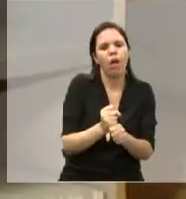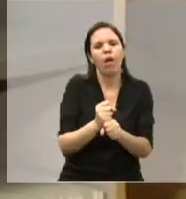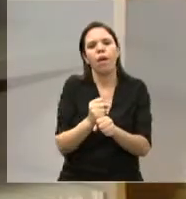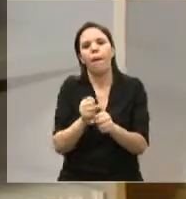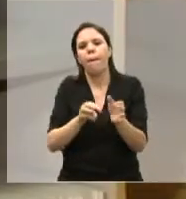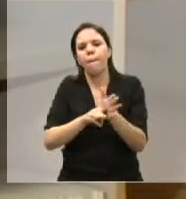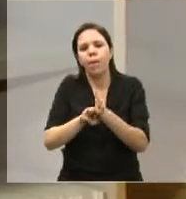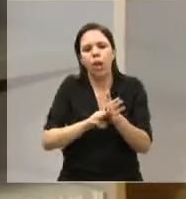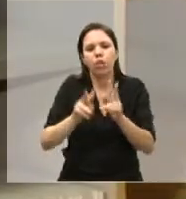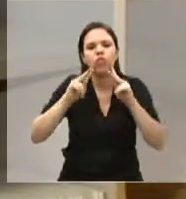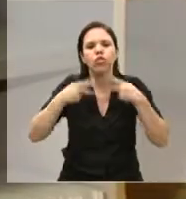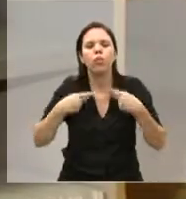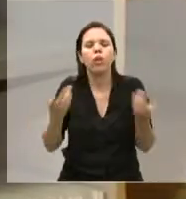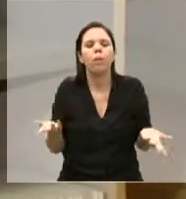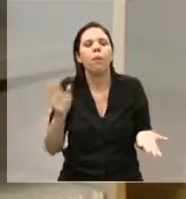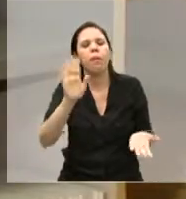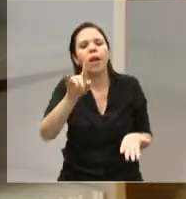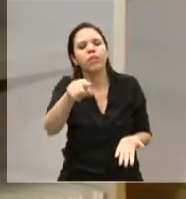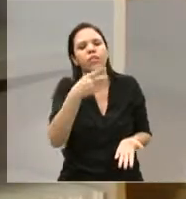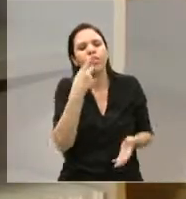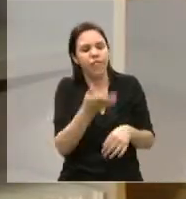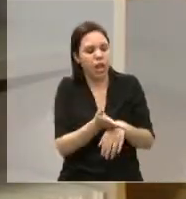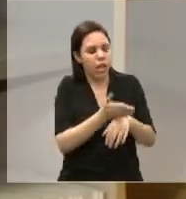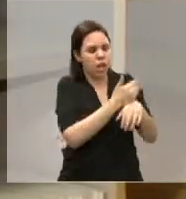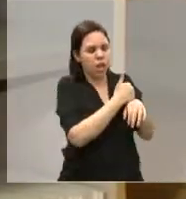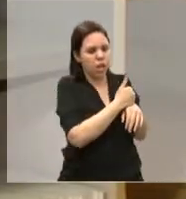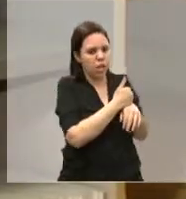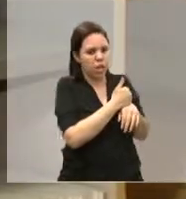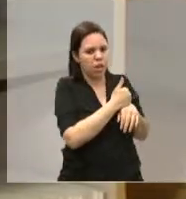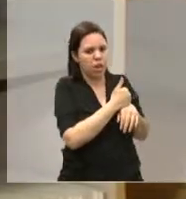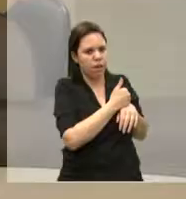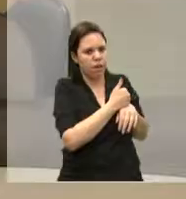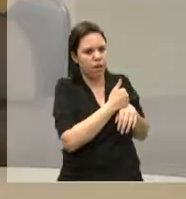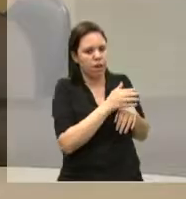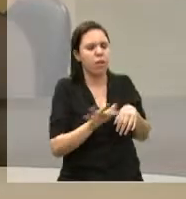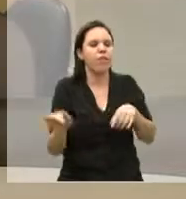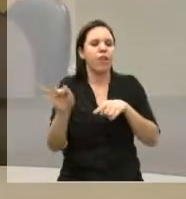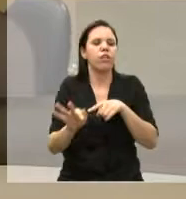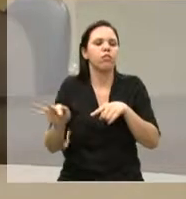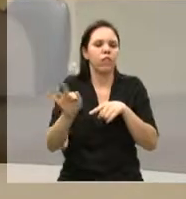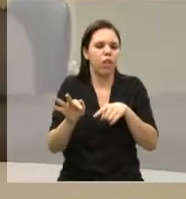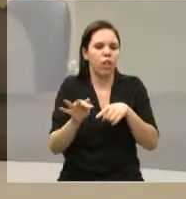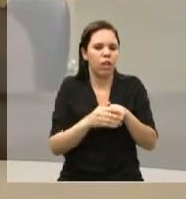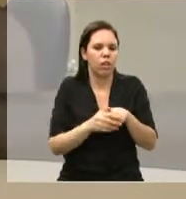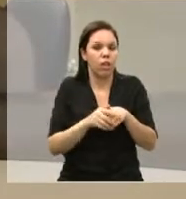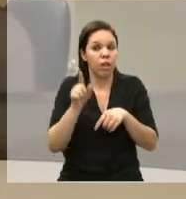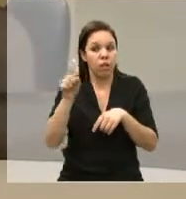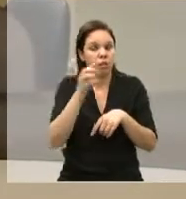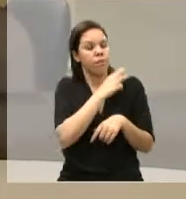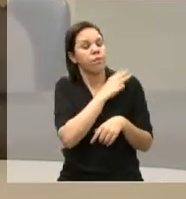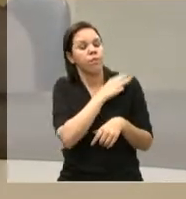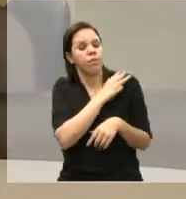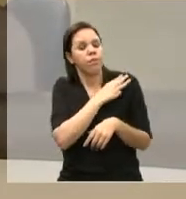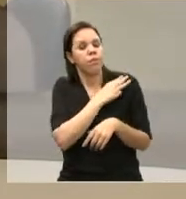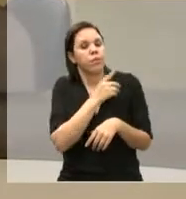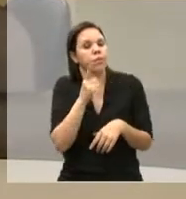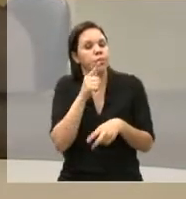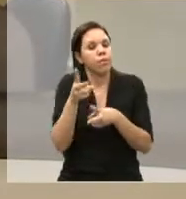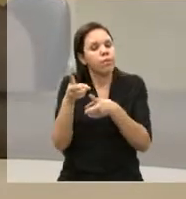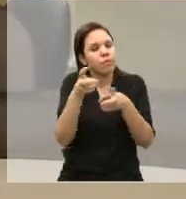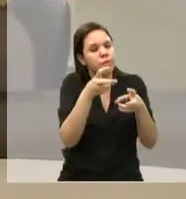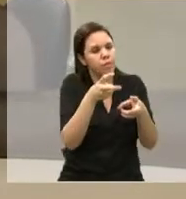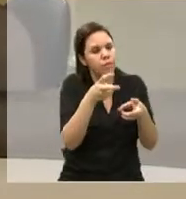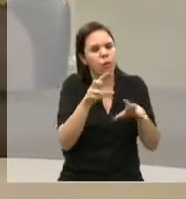A gente começa já a traçar. Mas isso o senhor fala antes da própria faculdade? Antes da universidade. Lá no ensino médio a gente já conseguiu